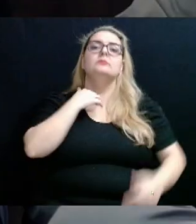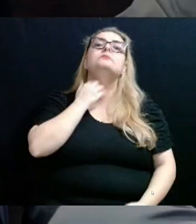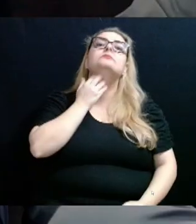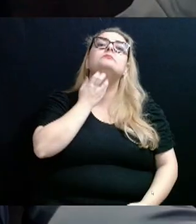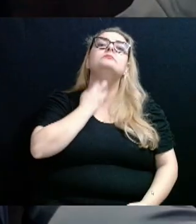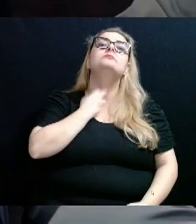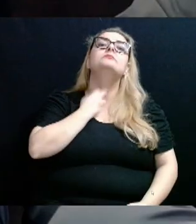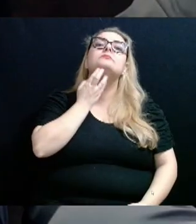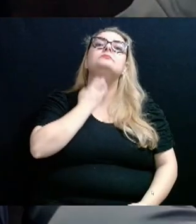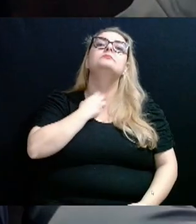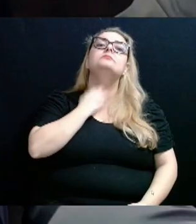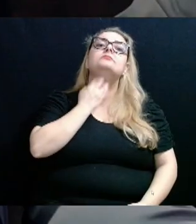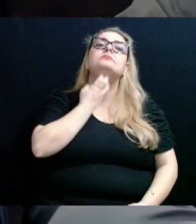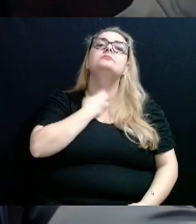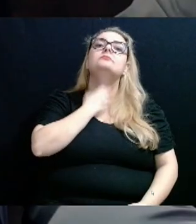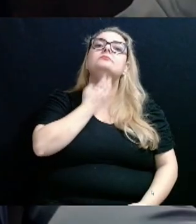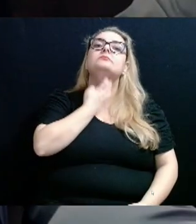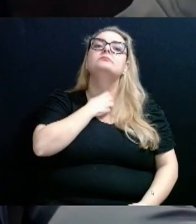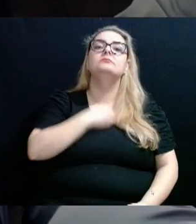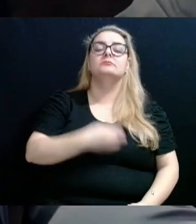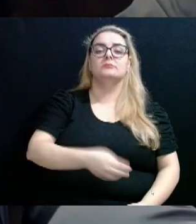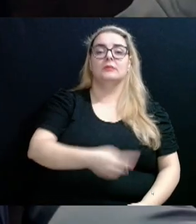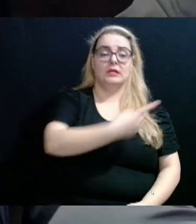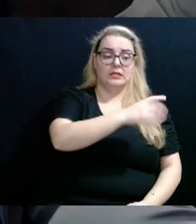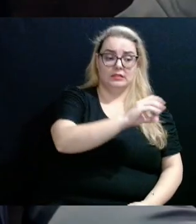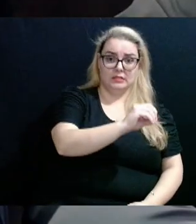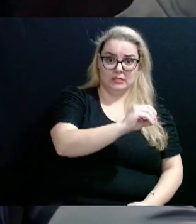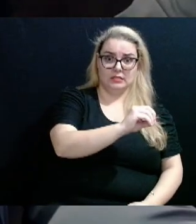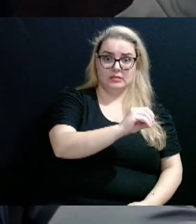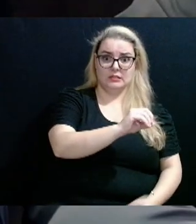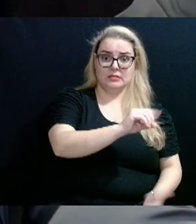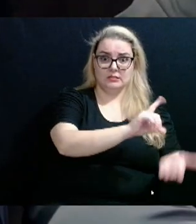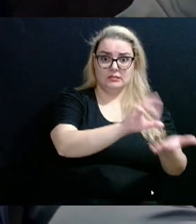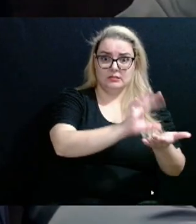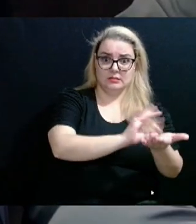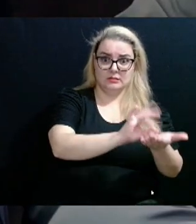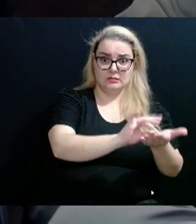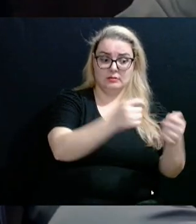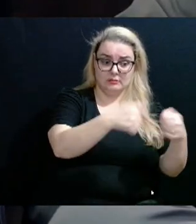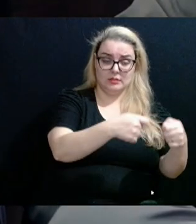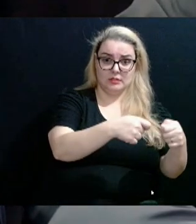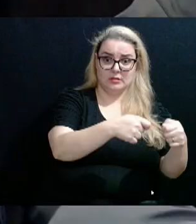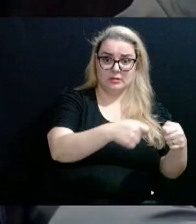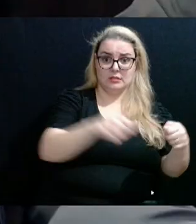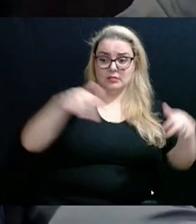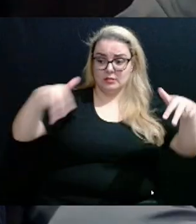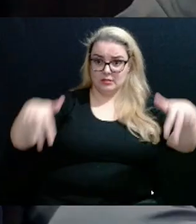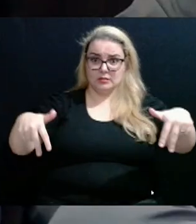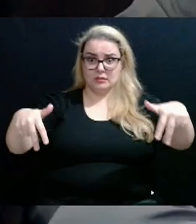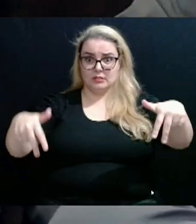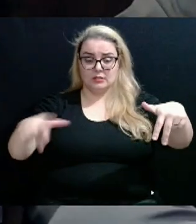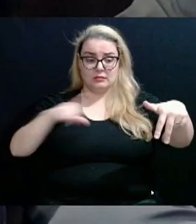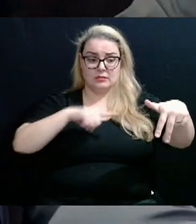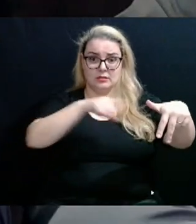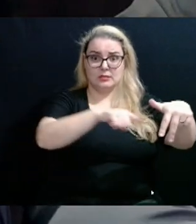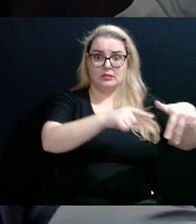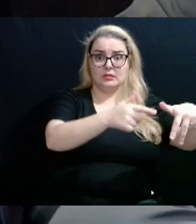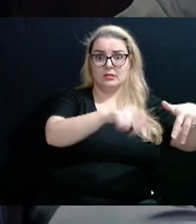tem faltando, 10 figurinhas que você precisa, Uhum. e essa mesma pessoa precisa de 10 figurinhas que eu